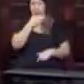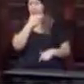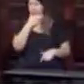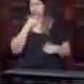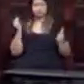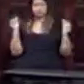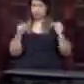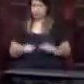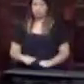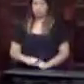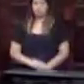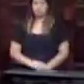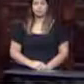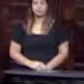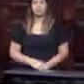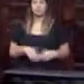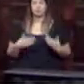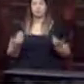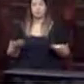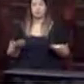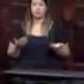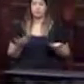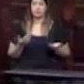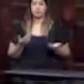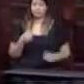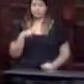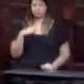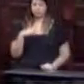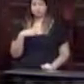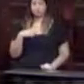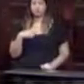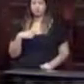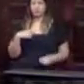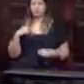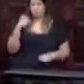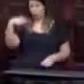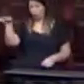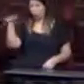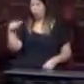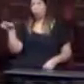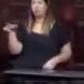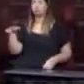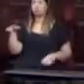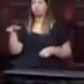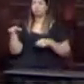No entanto, houve a proposição de inclusão de vários outros setores.